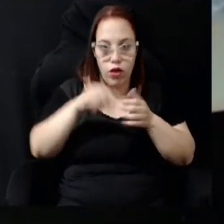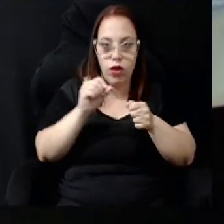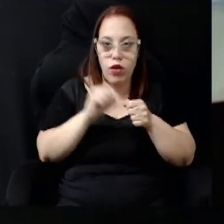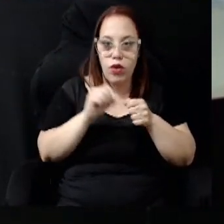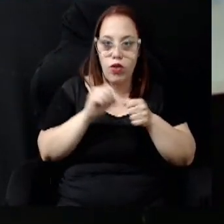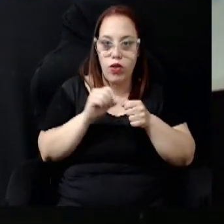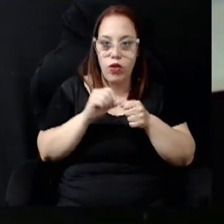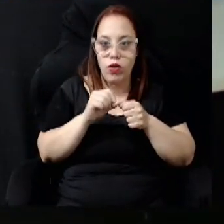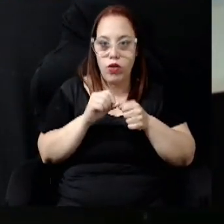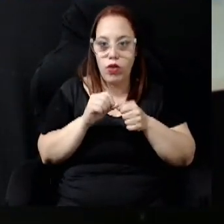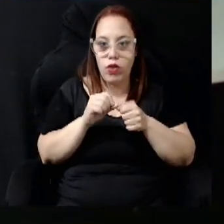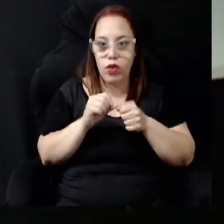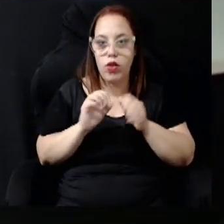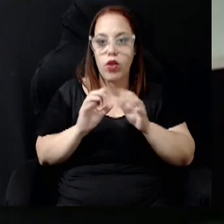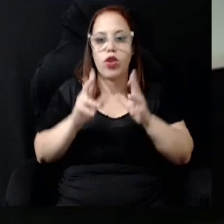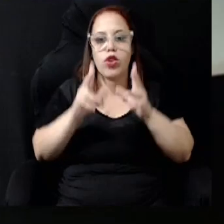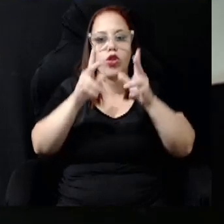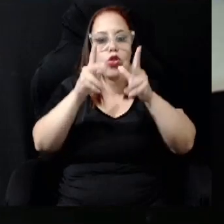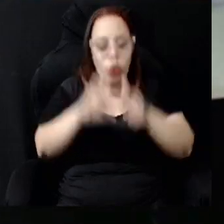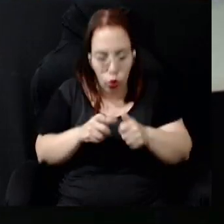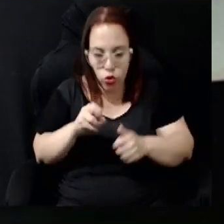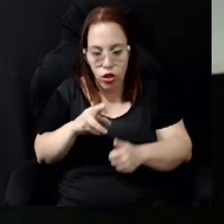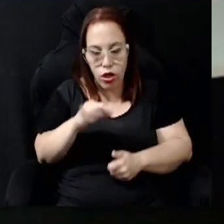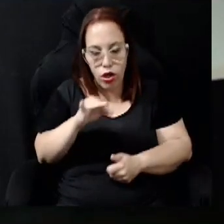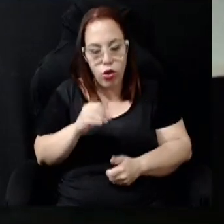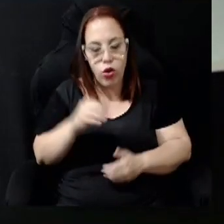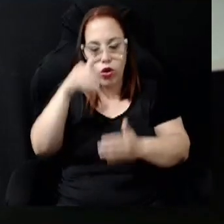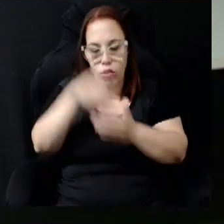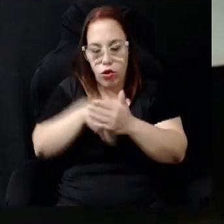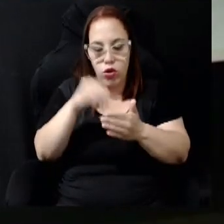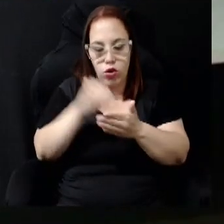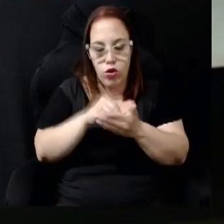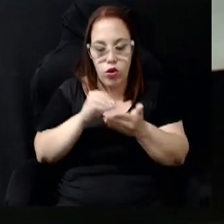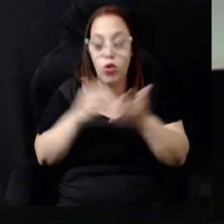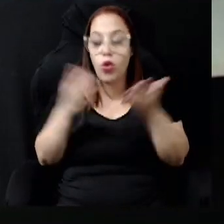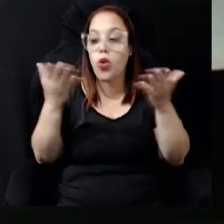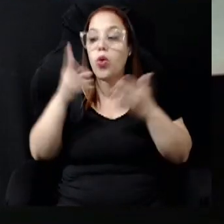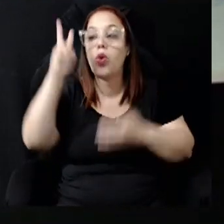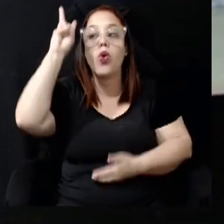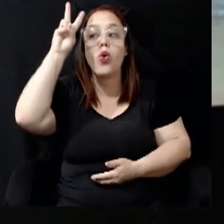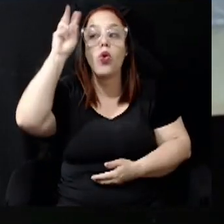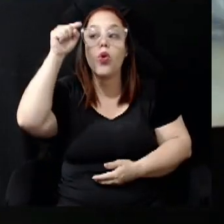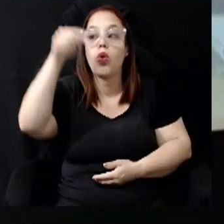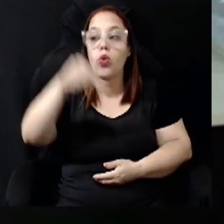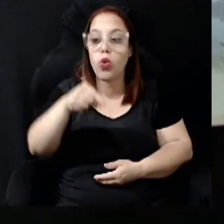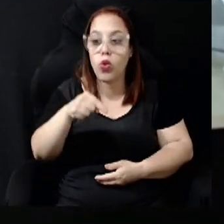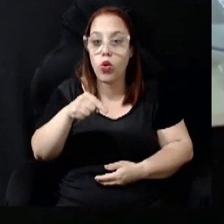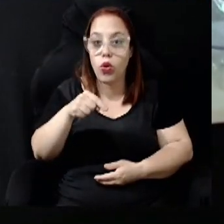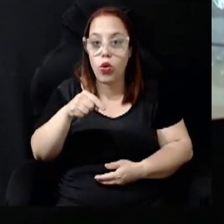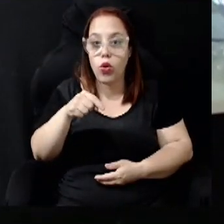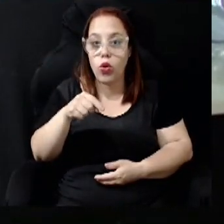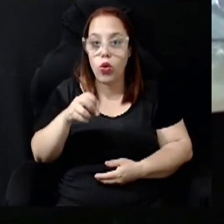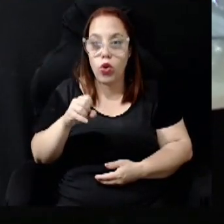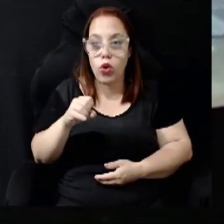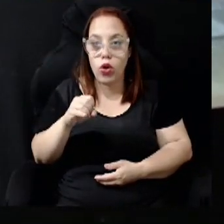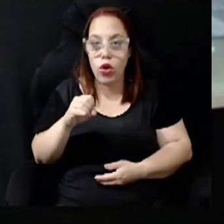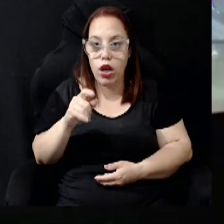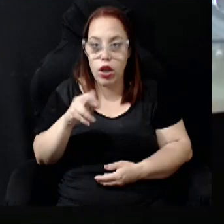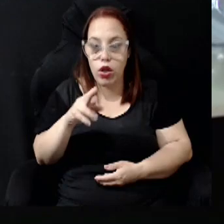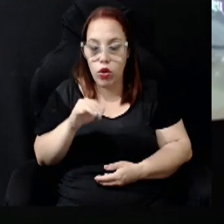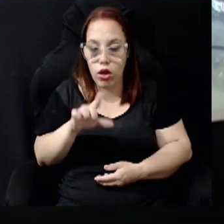em todos os cartórios eleitorais hoje. Lembrando que nós estamos aqui no cartório eleitoral da